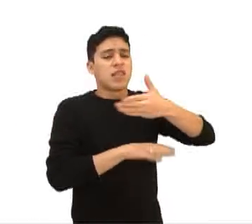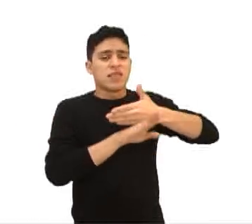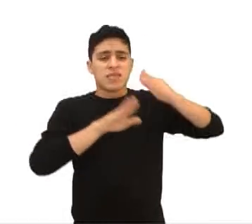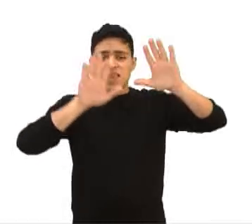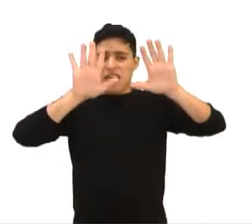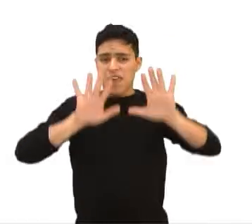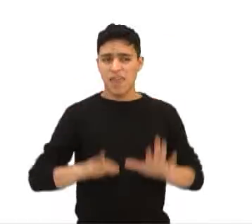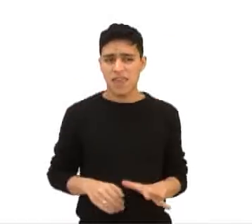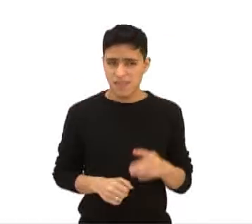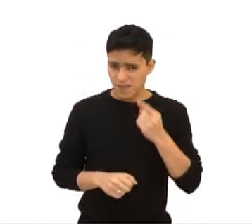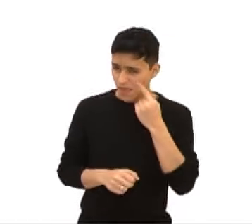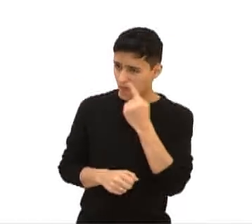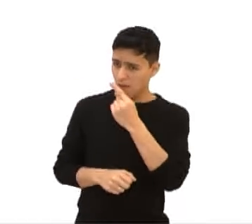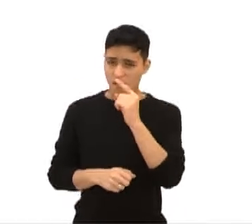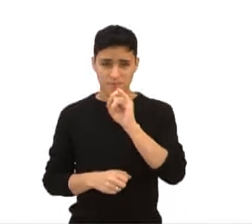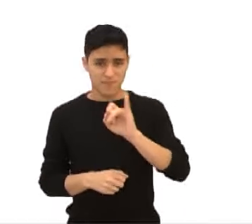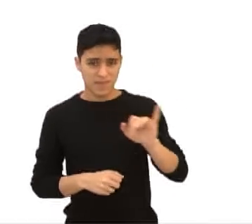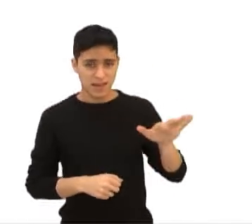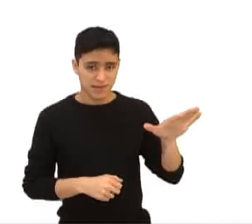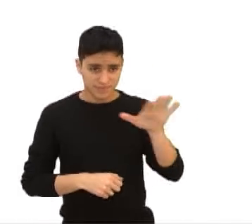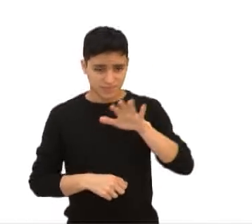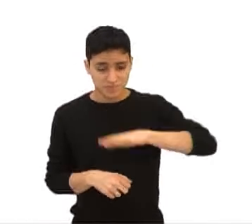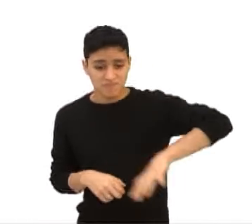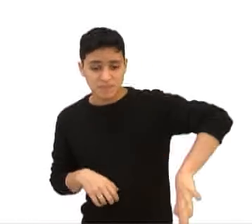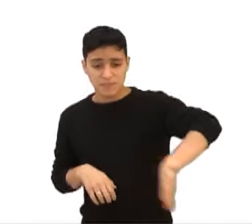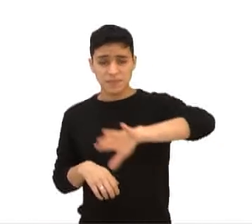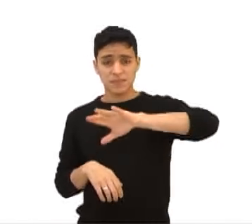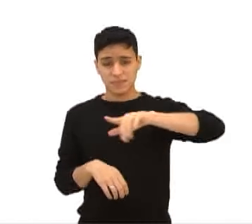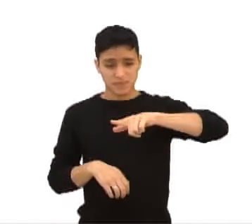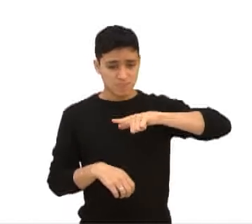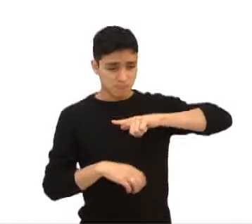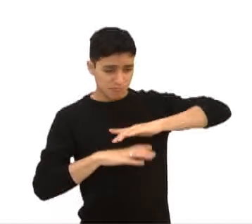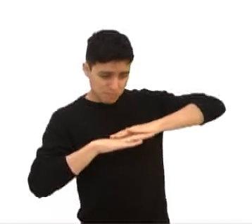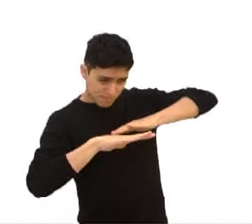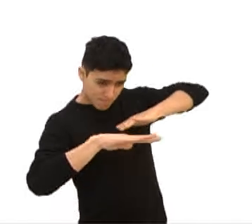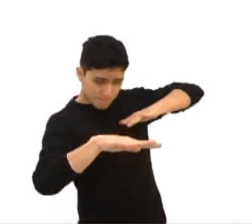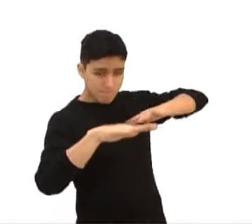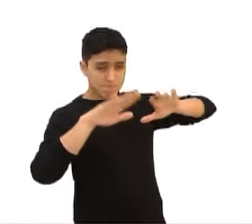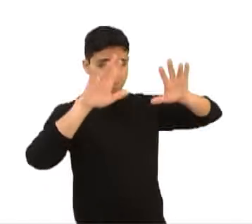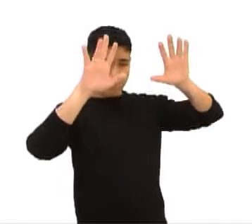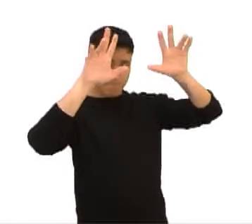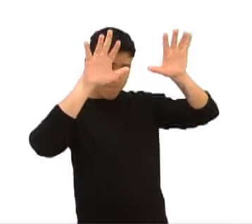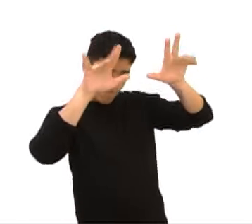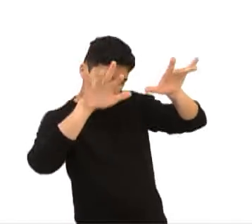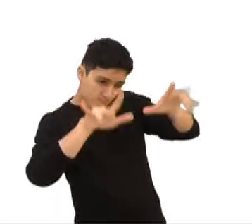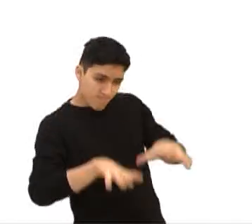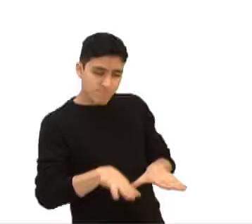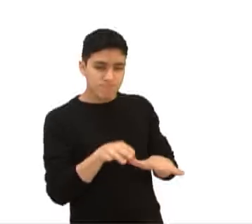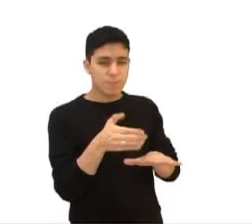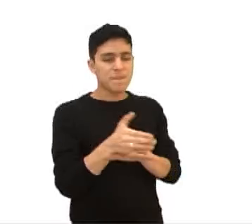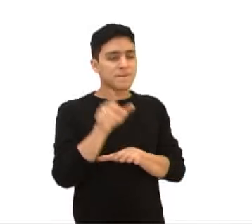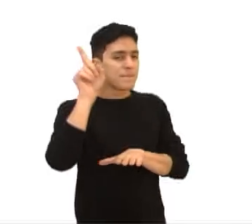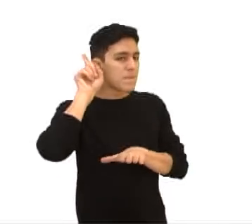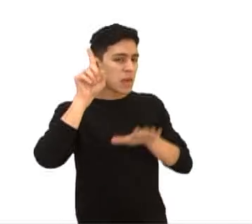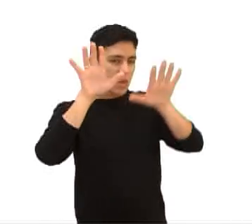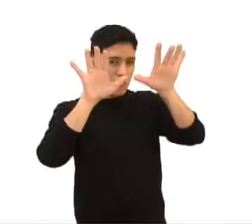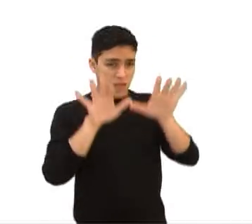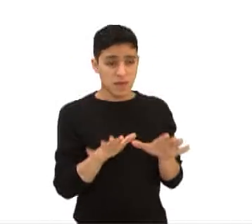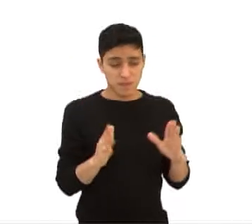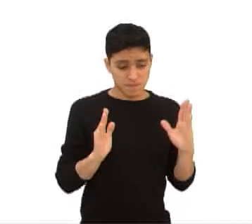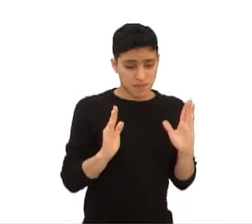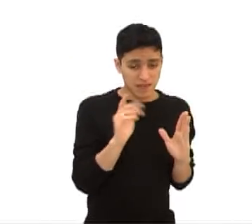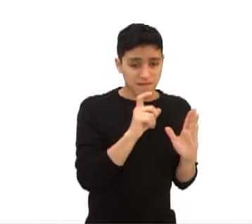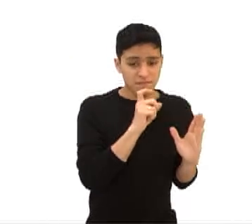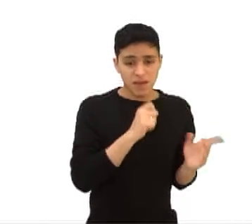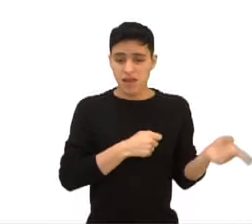você pode ver nessa próxima imagem, ó. Toda a área está coberta de neve. Então, isso ocorre no inverno e aqui